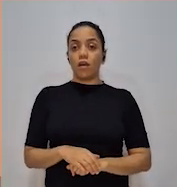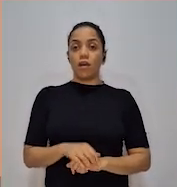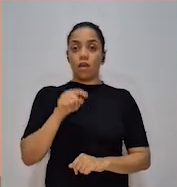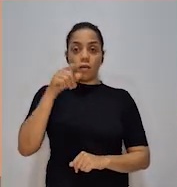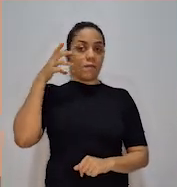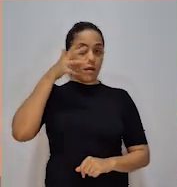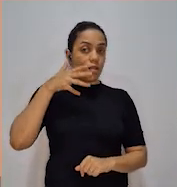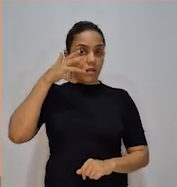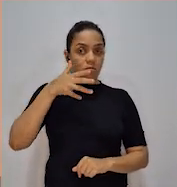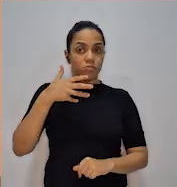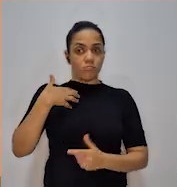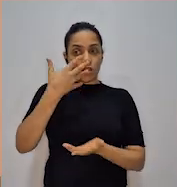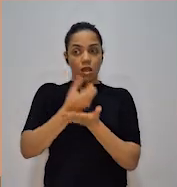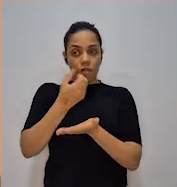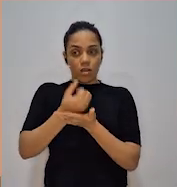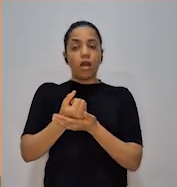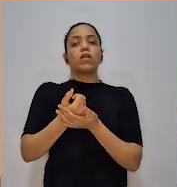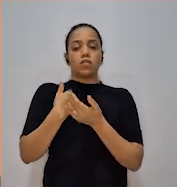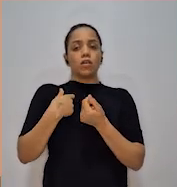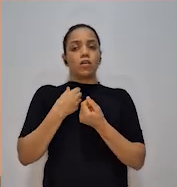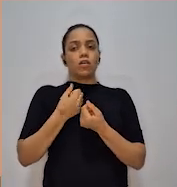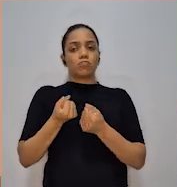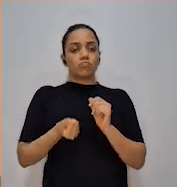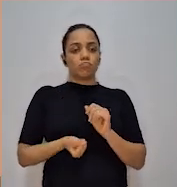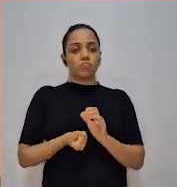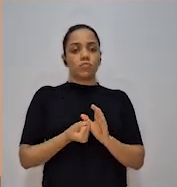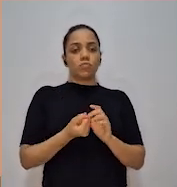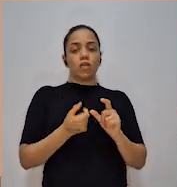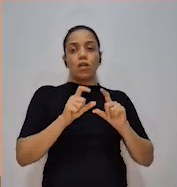Essa palestra foi gravada e será disponibilizada